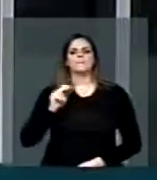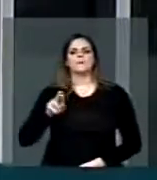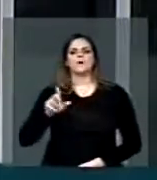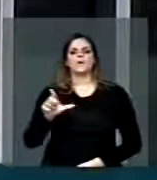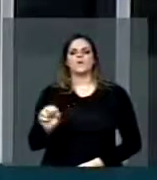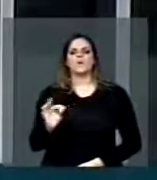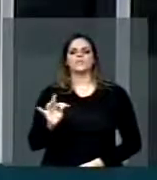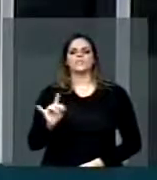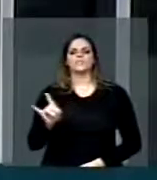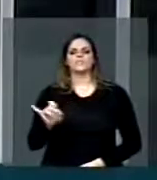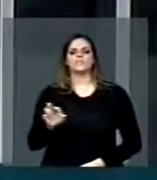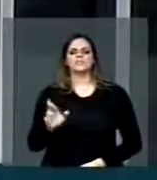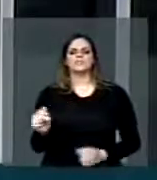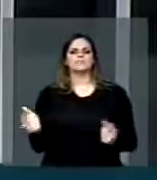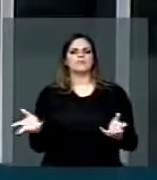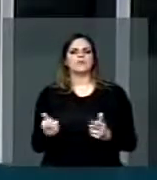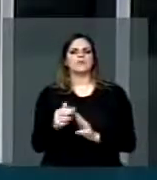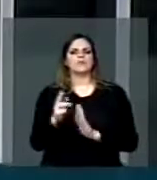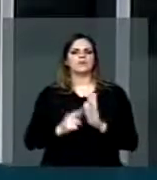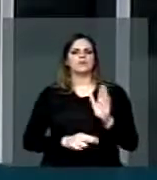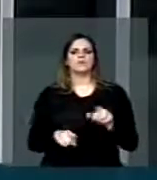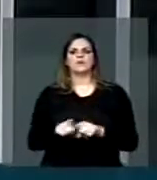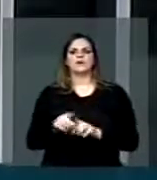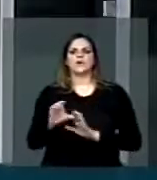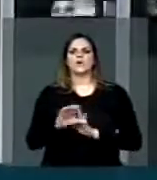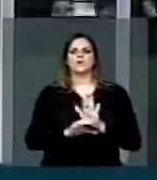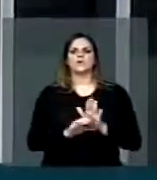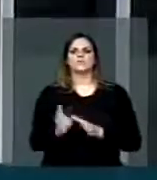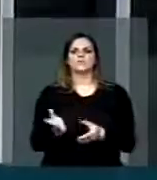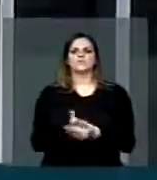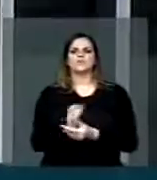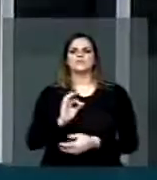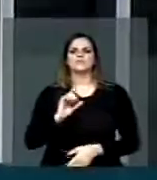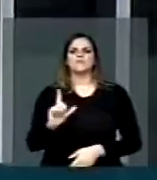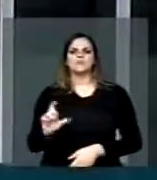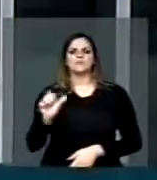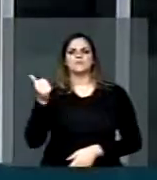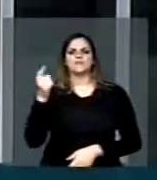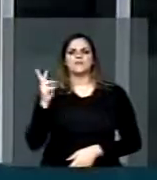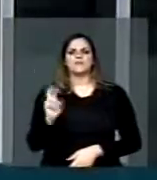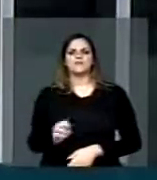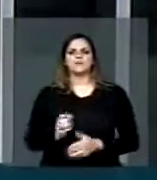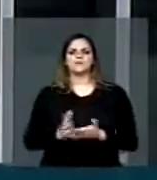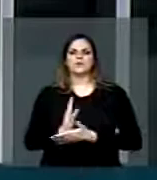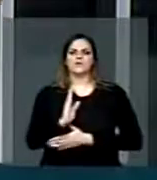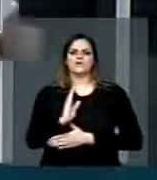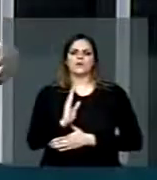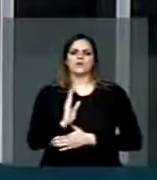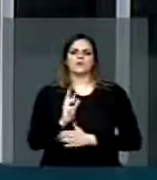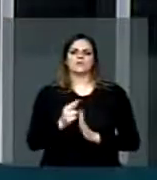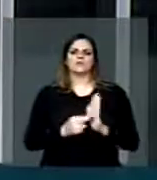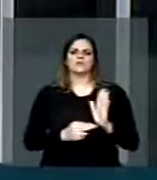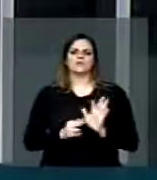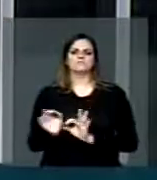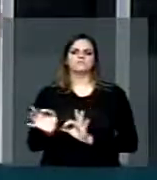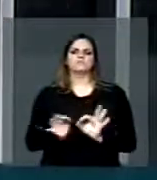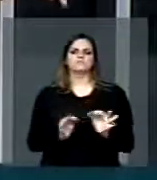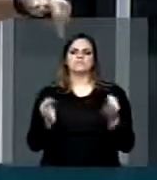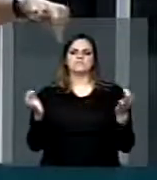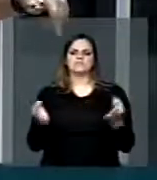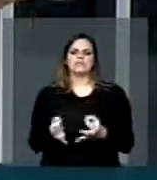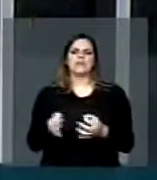brilhante relator, Código de Processo Civil esse, pela primeira vez aprovado no regime democrático com ampla